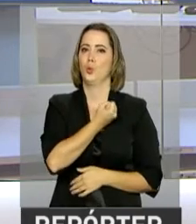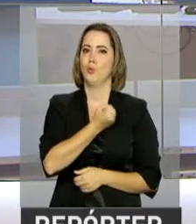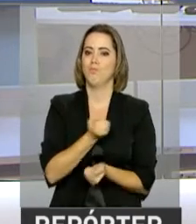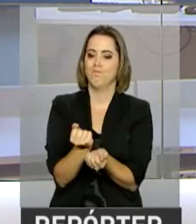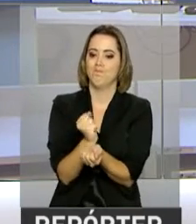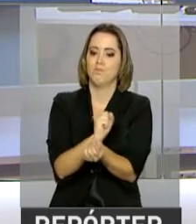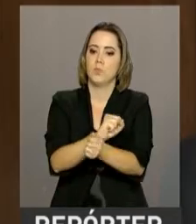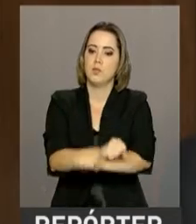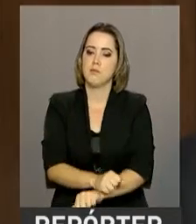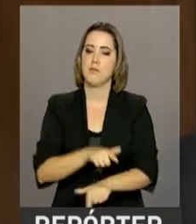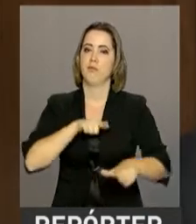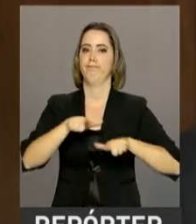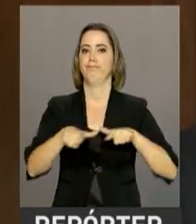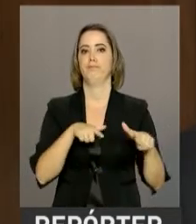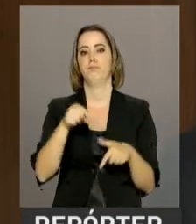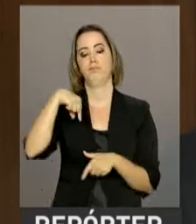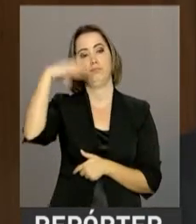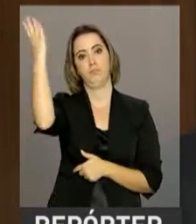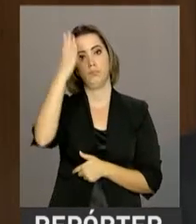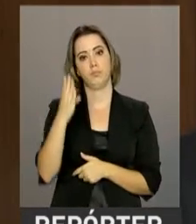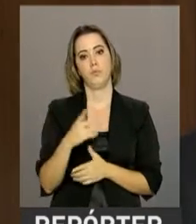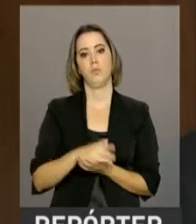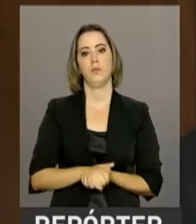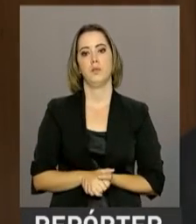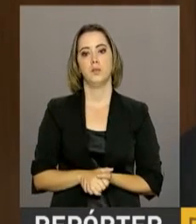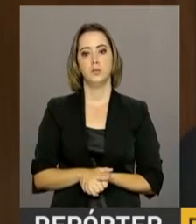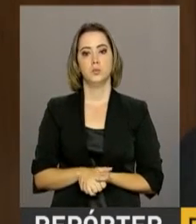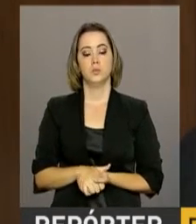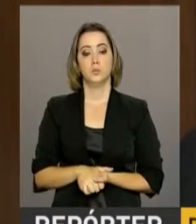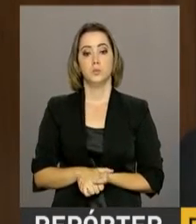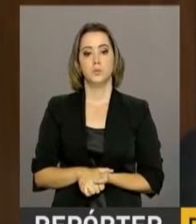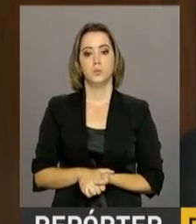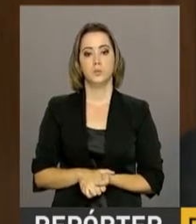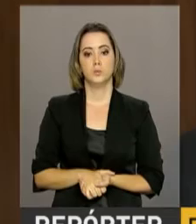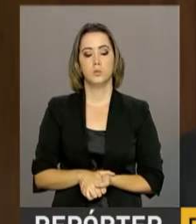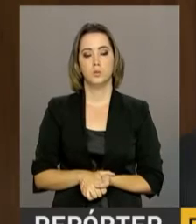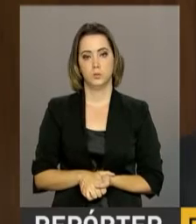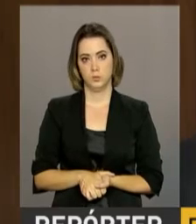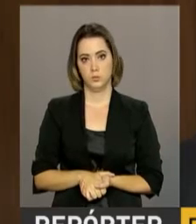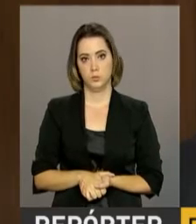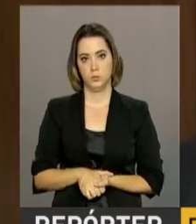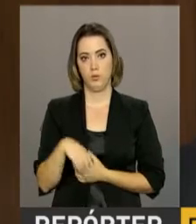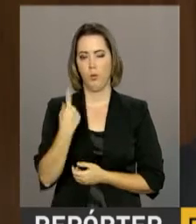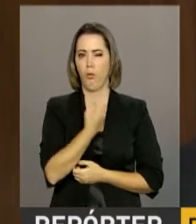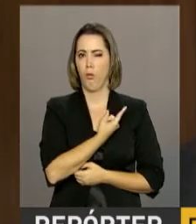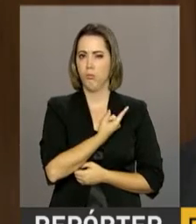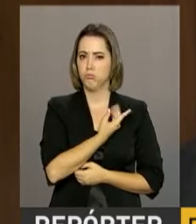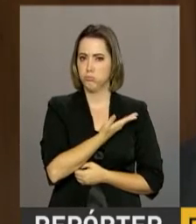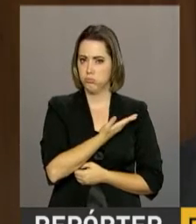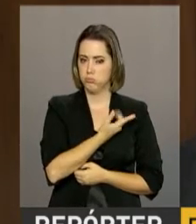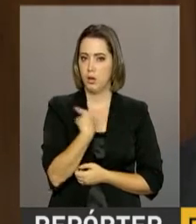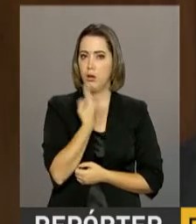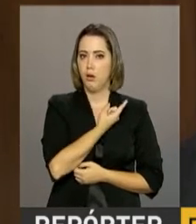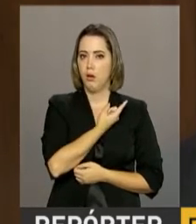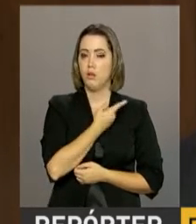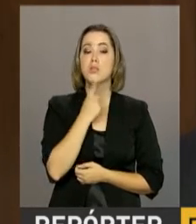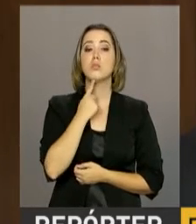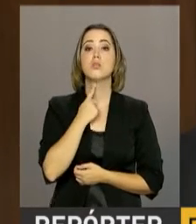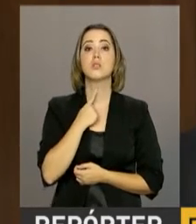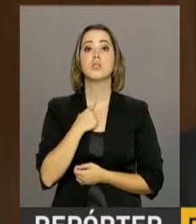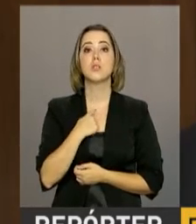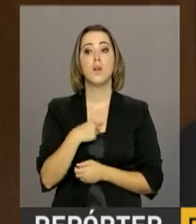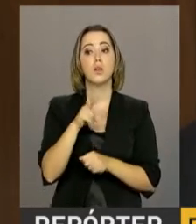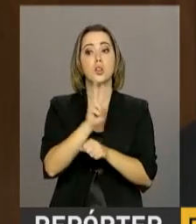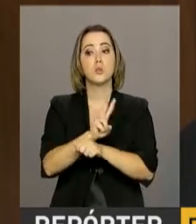normas a nossa intenção é de promover políticas públicas de proteção ao